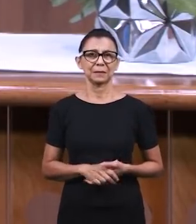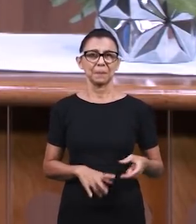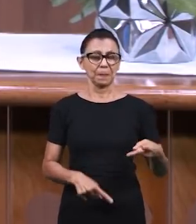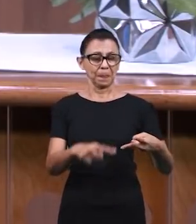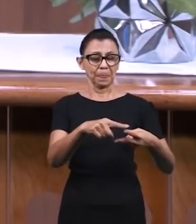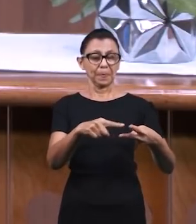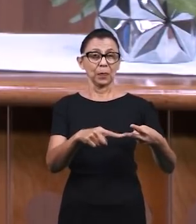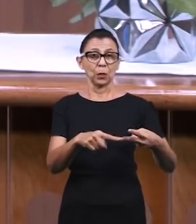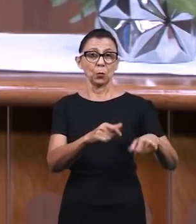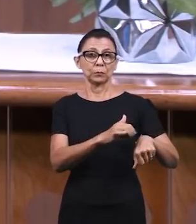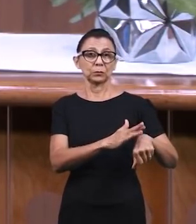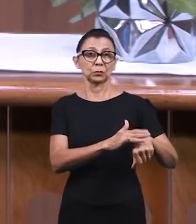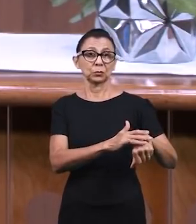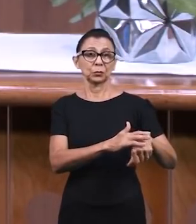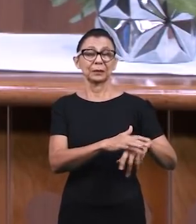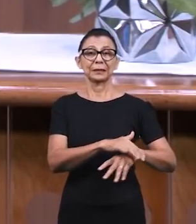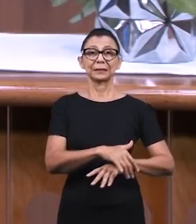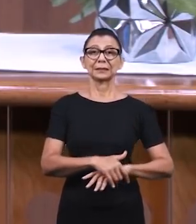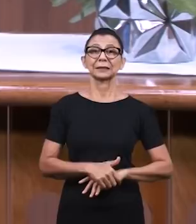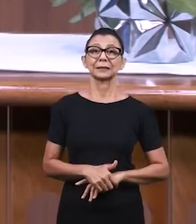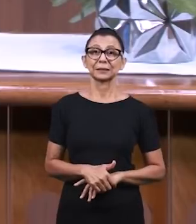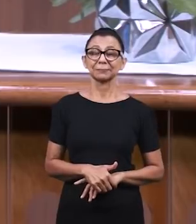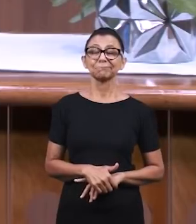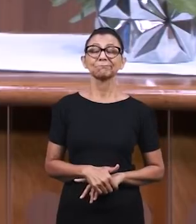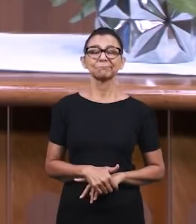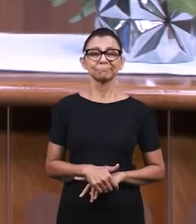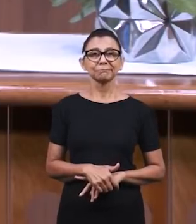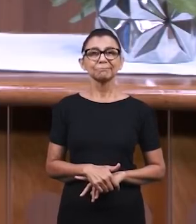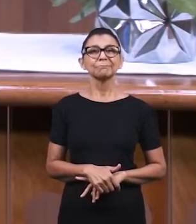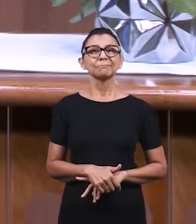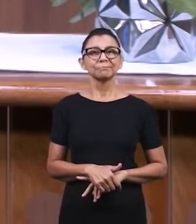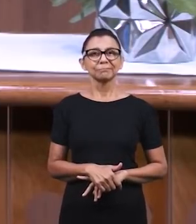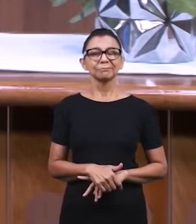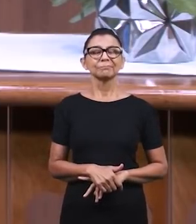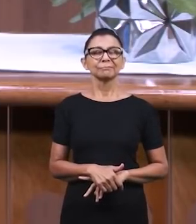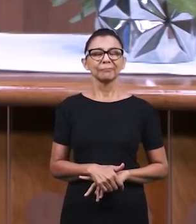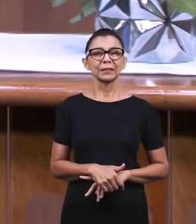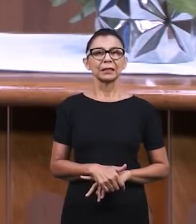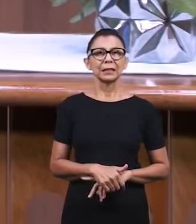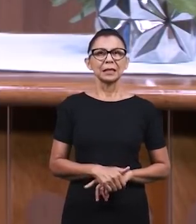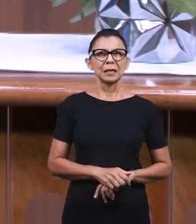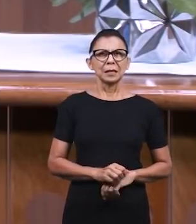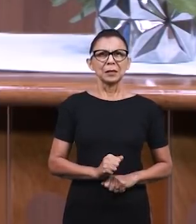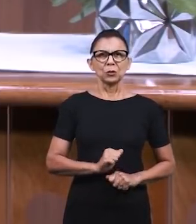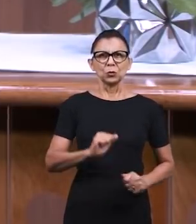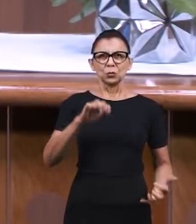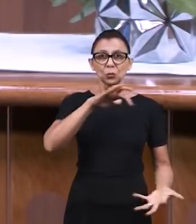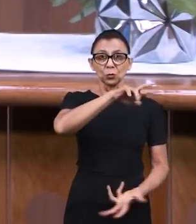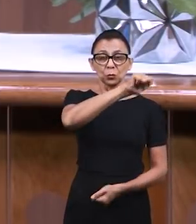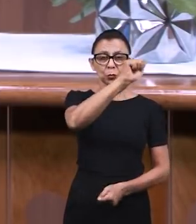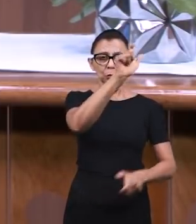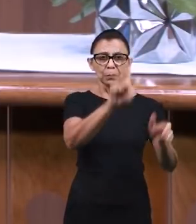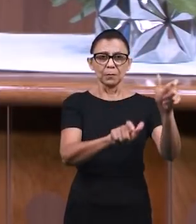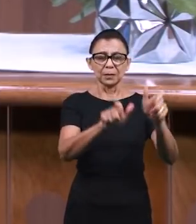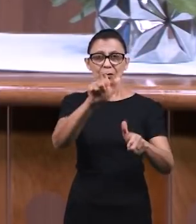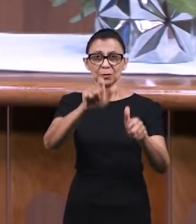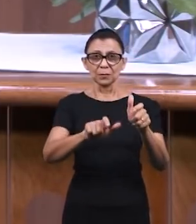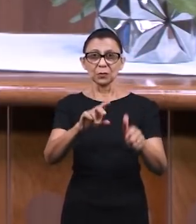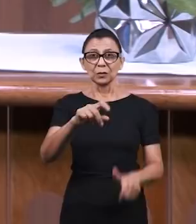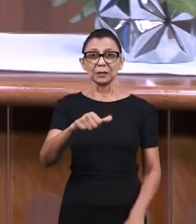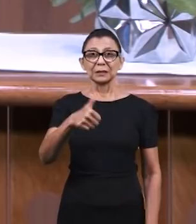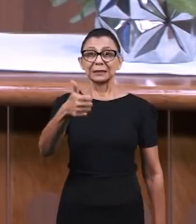doenças, essas duas doenças fazem parte ou acometem cerca de 10% de